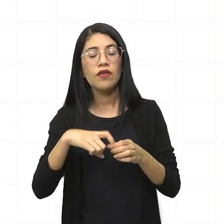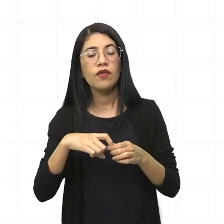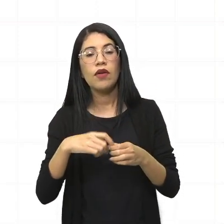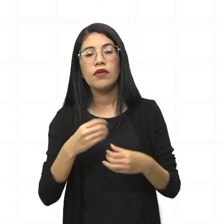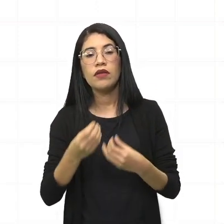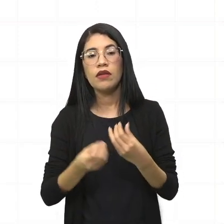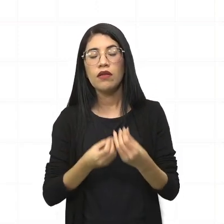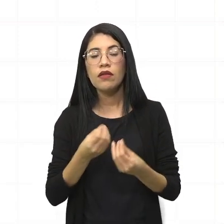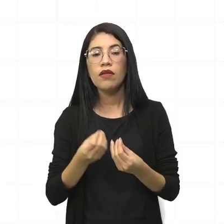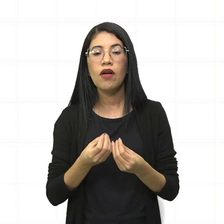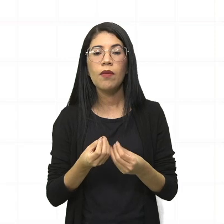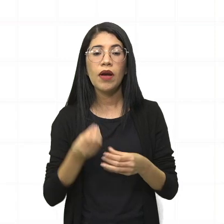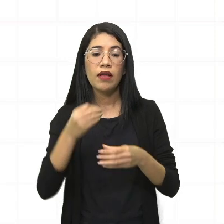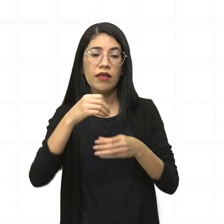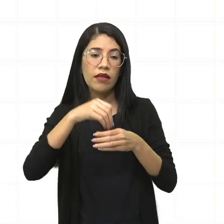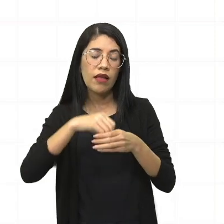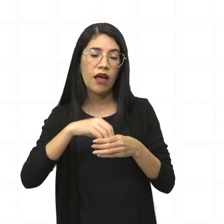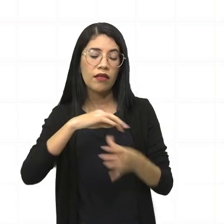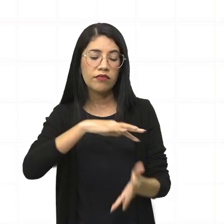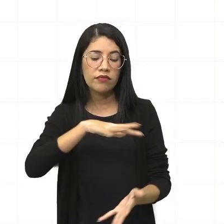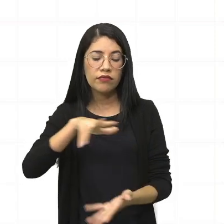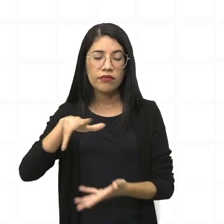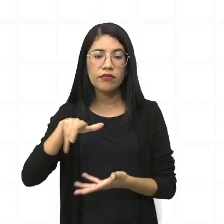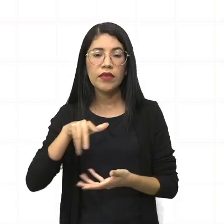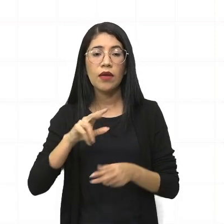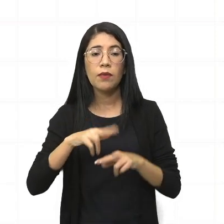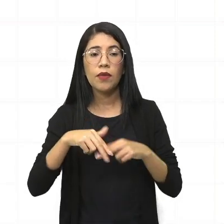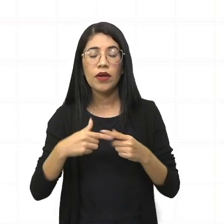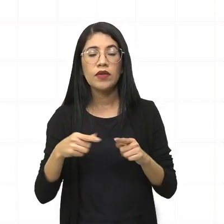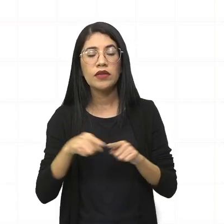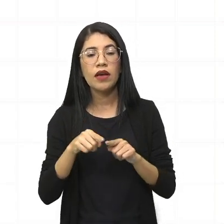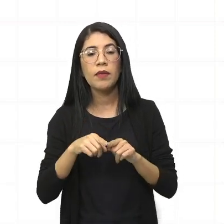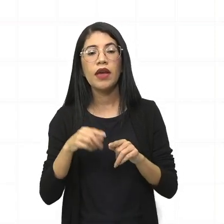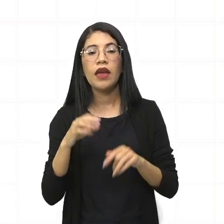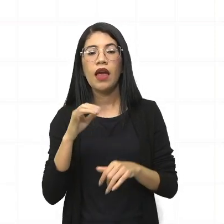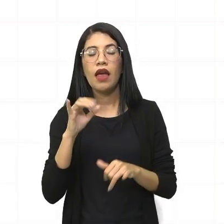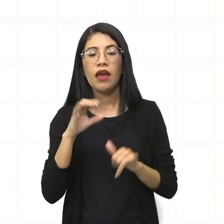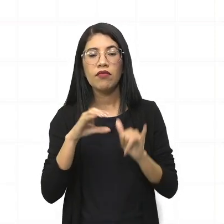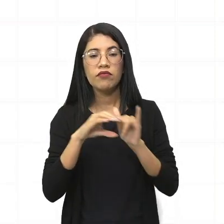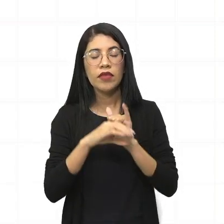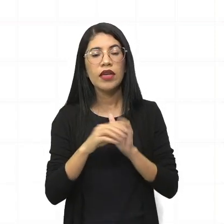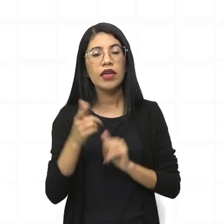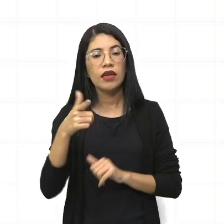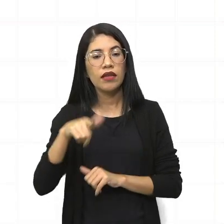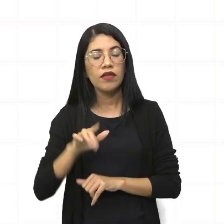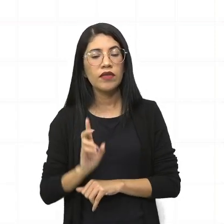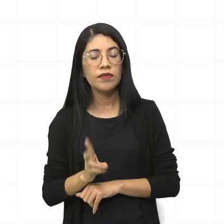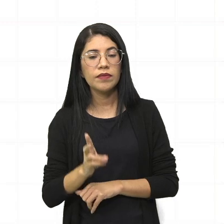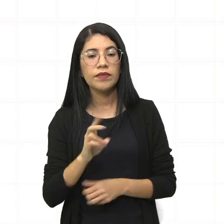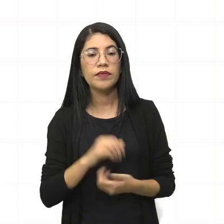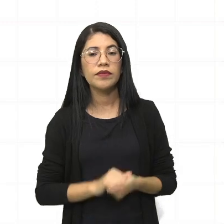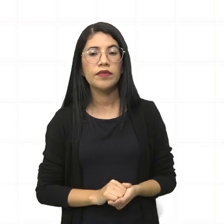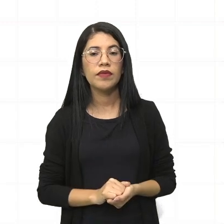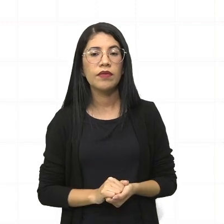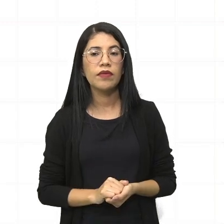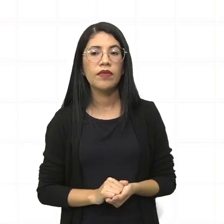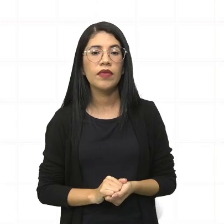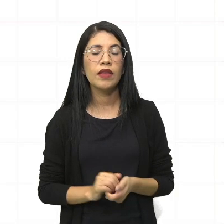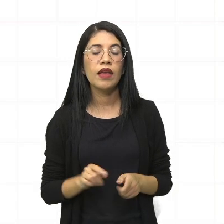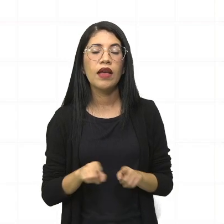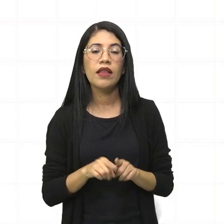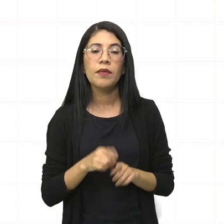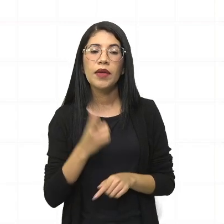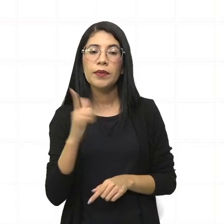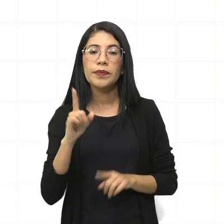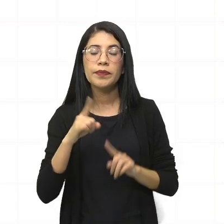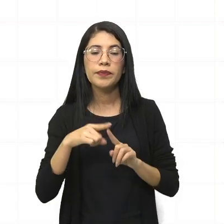novamente para o interior da Terra. Por isso, ela é considerada também uma fonte de energia renovável. E nós temos também uma